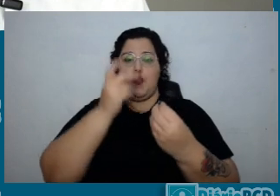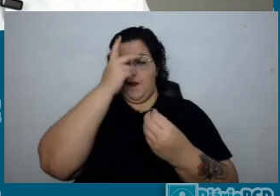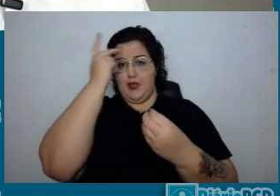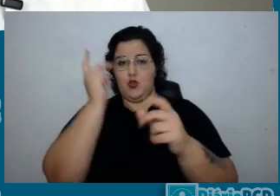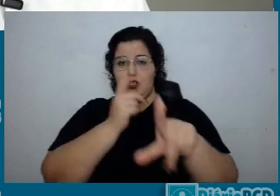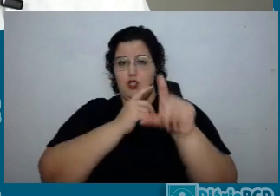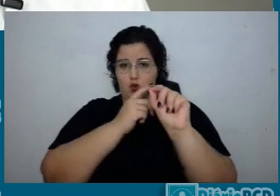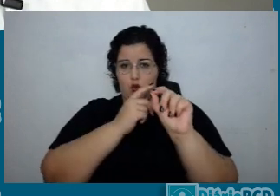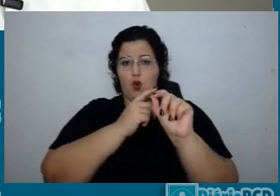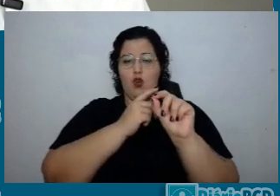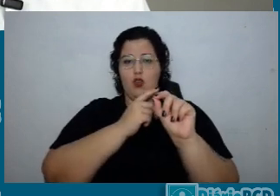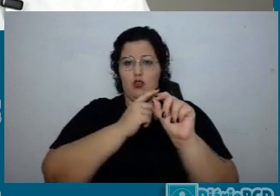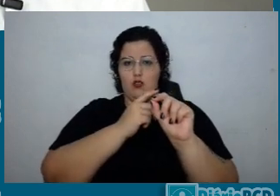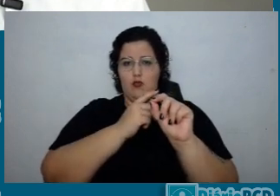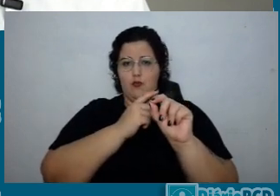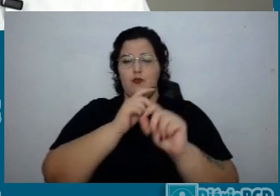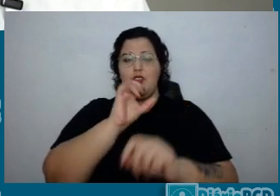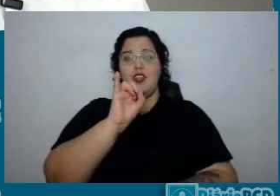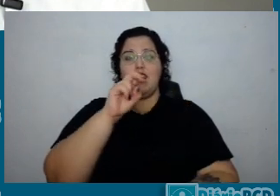optando pelo Índice